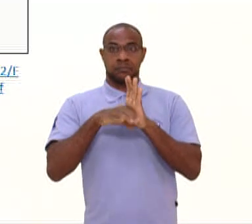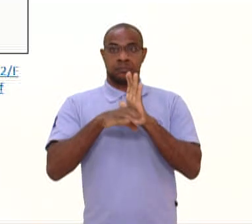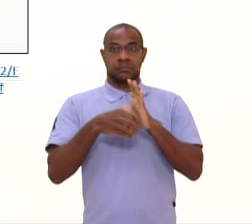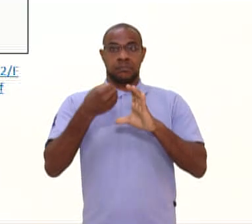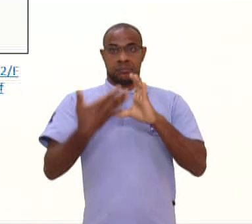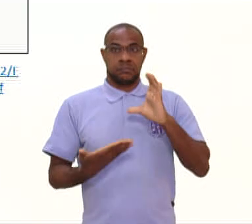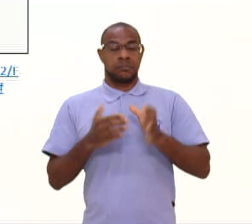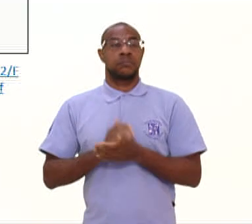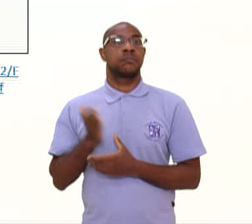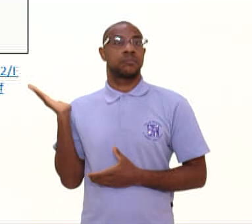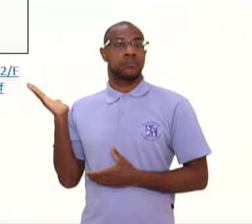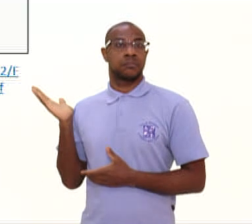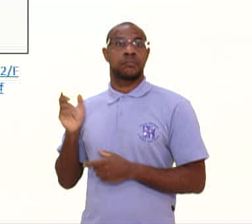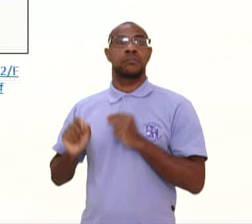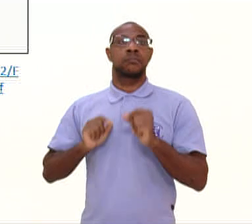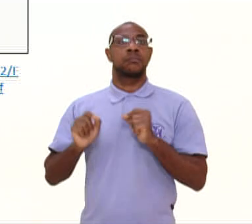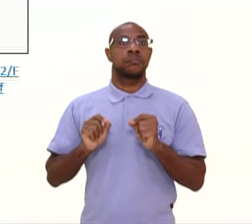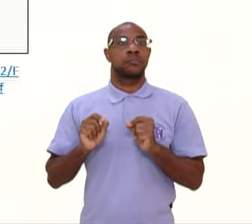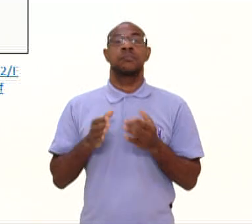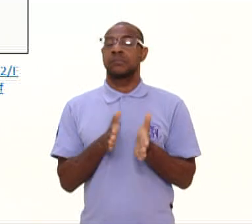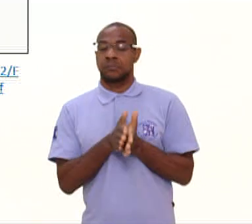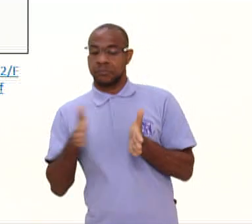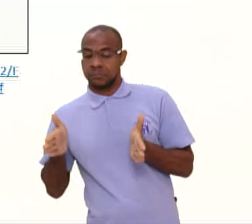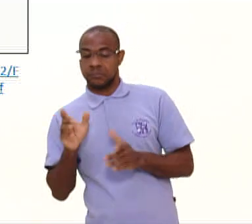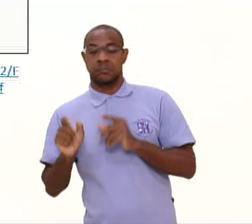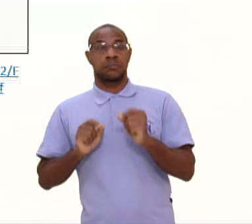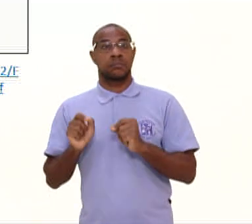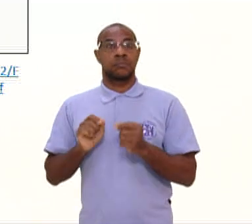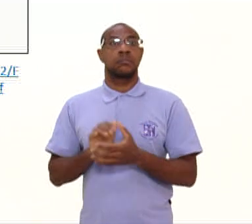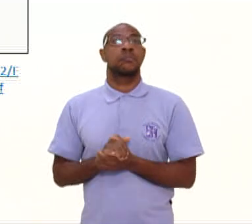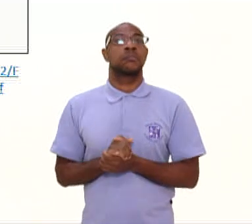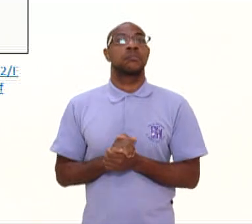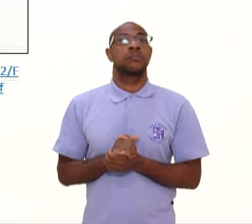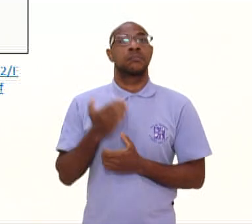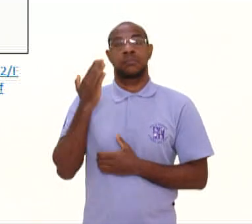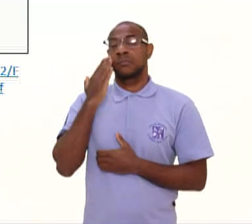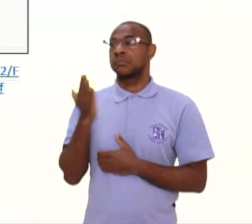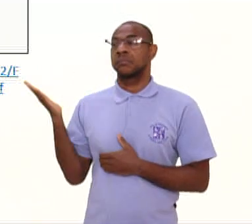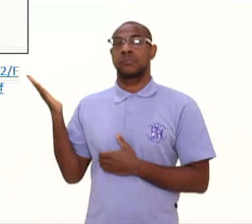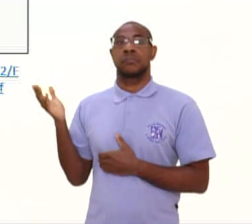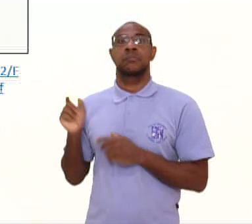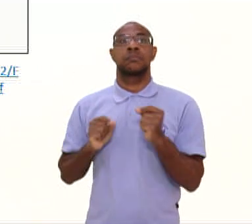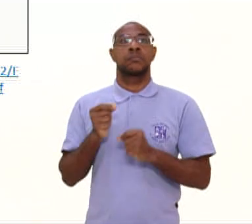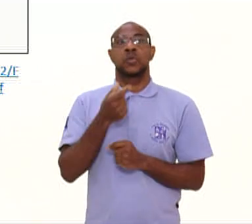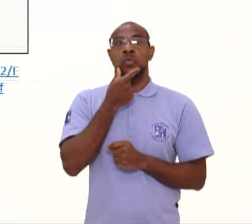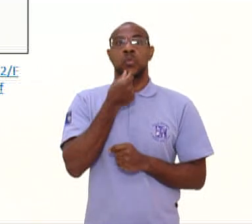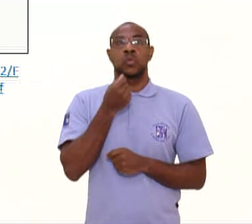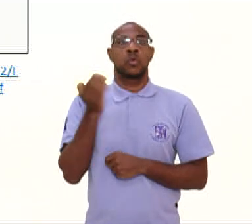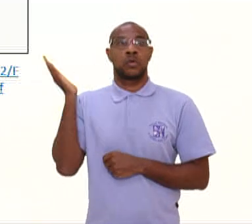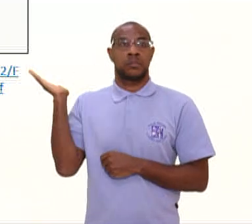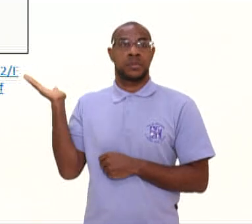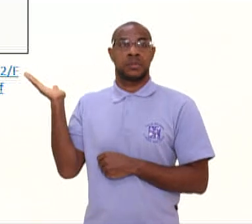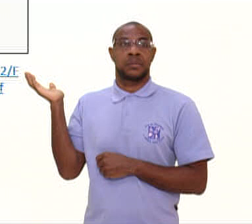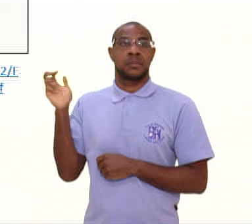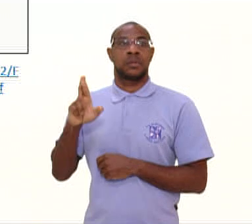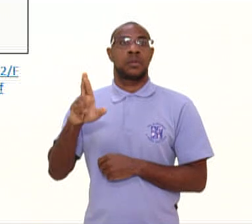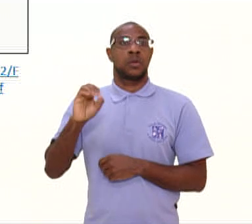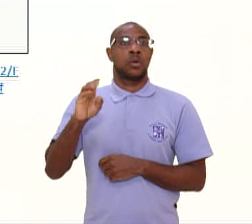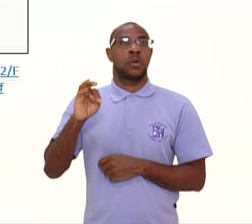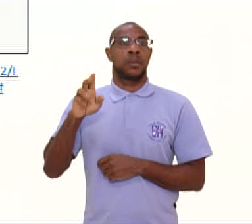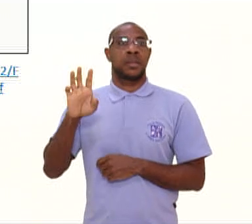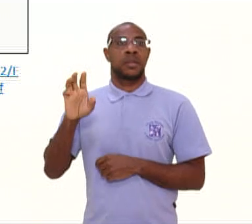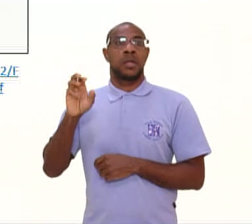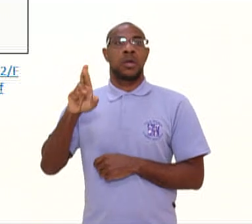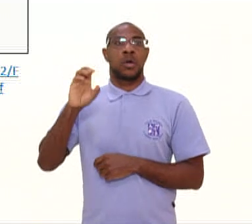gente está tendo um avanço muito amplo de tempo. Agora a gente vai estar falando de Robert Boyle, e aqui ele fez um experimento.